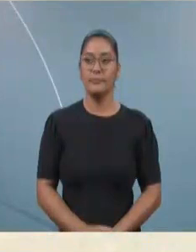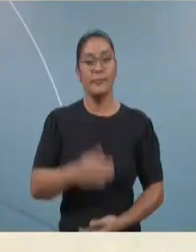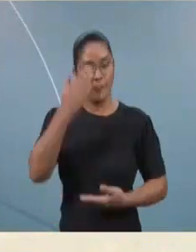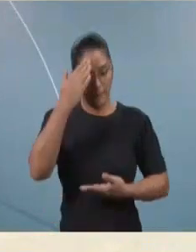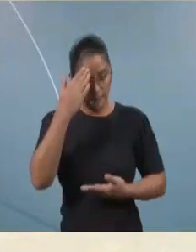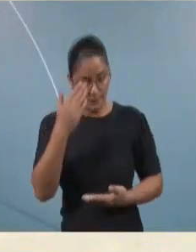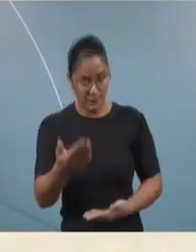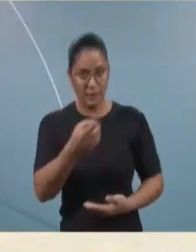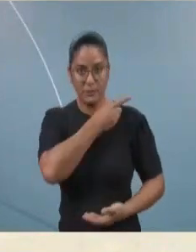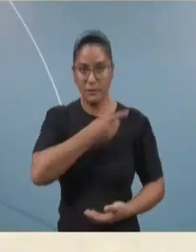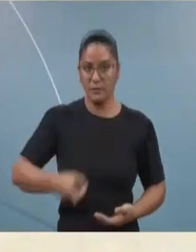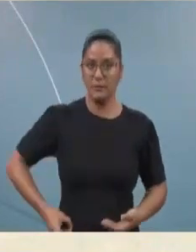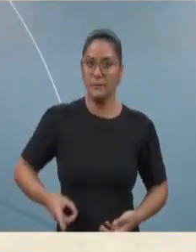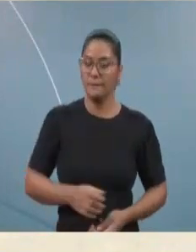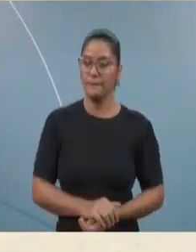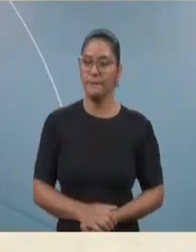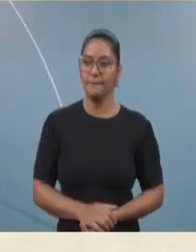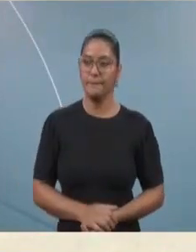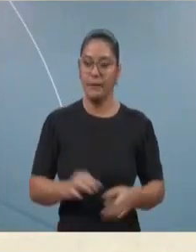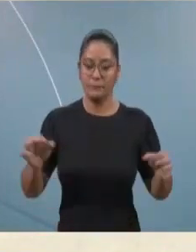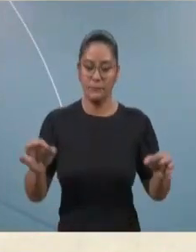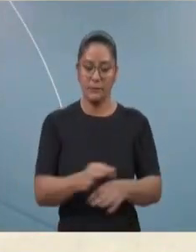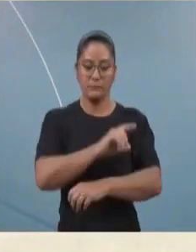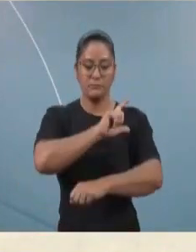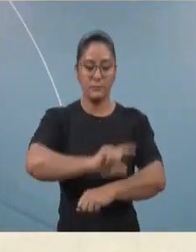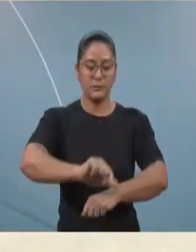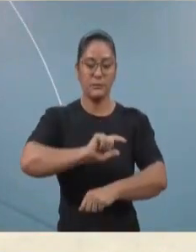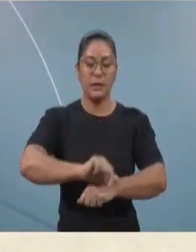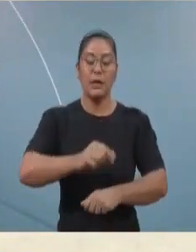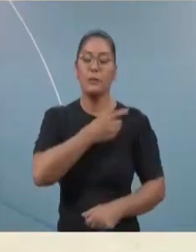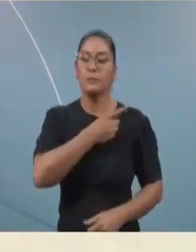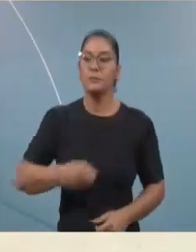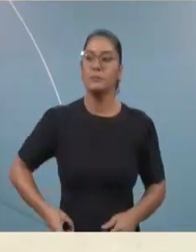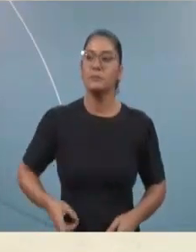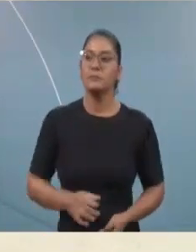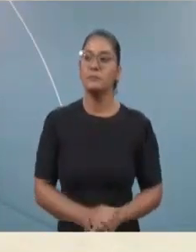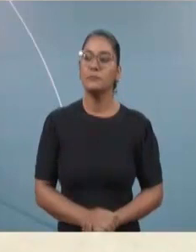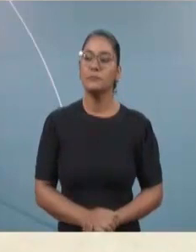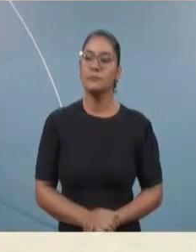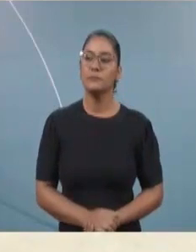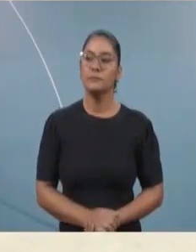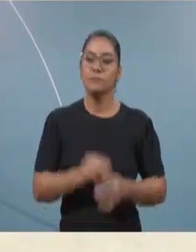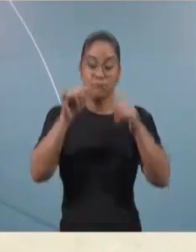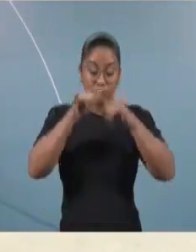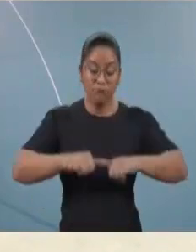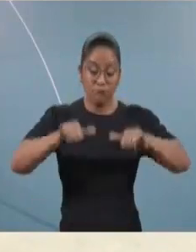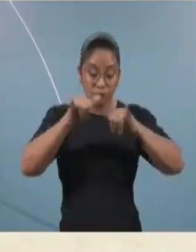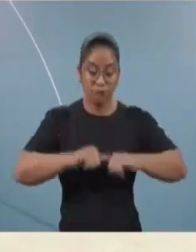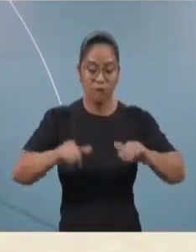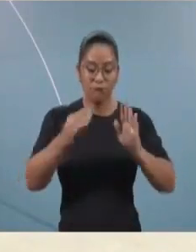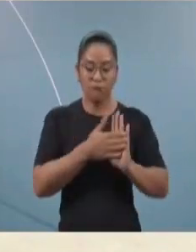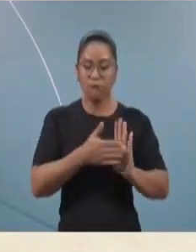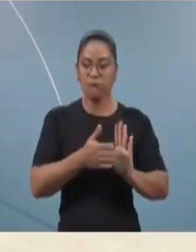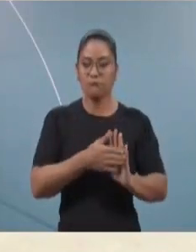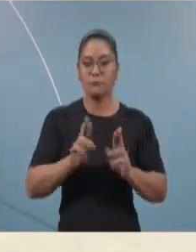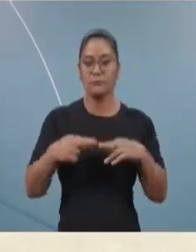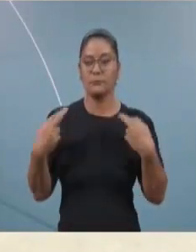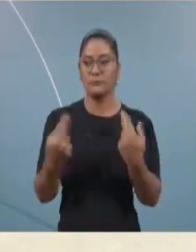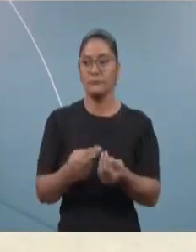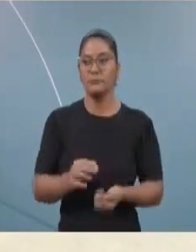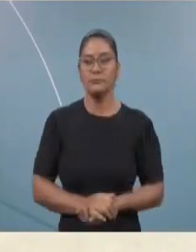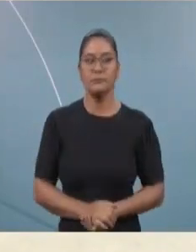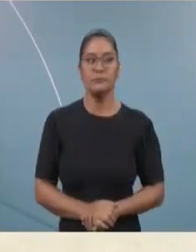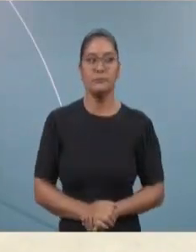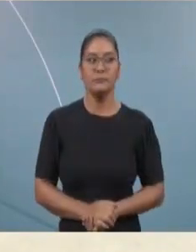Obrigado deputada Eliane está encerrado o horário dos Senhores deputados anunciar a pauta da Ordem do dia da sessão